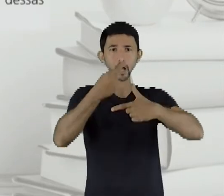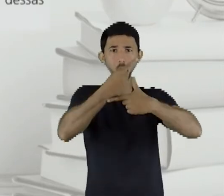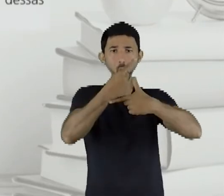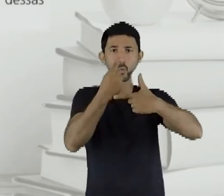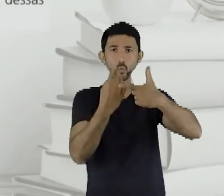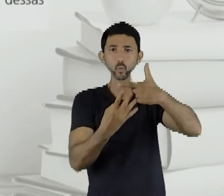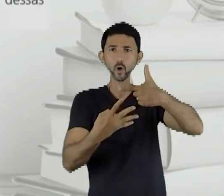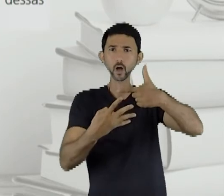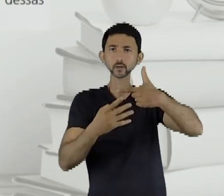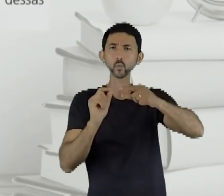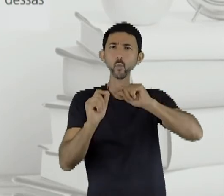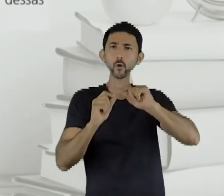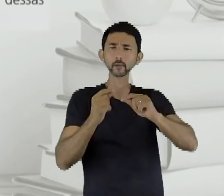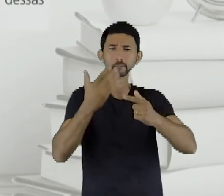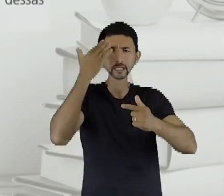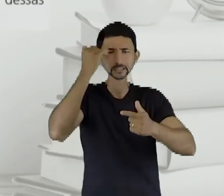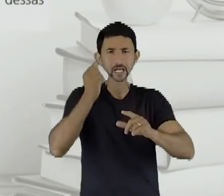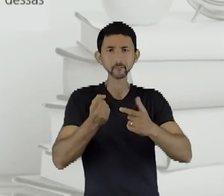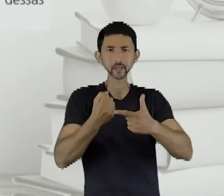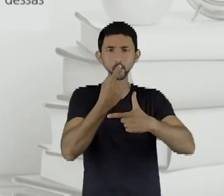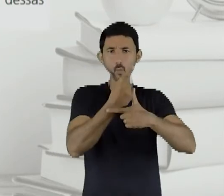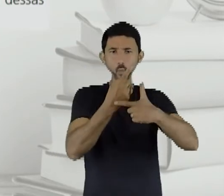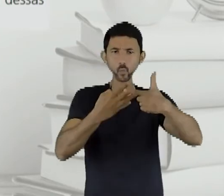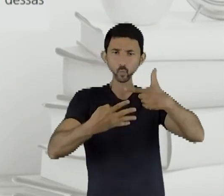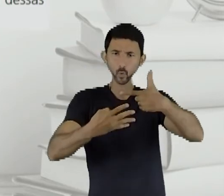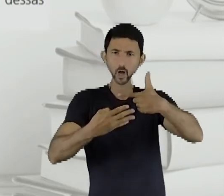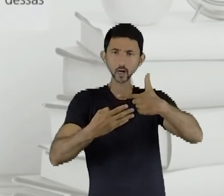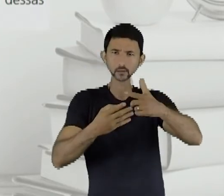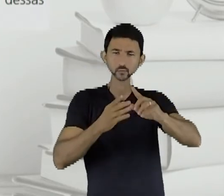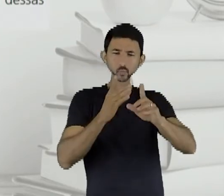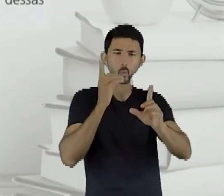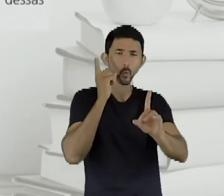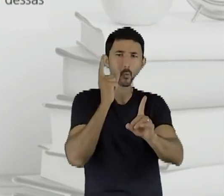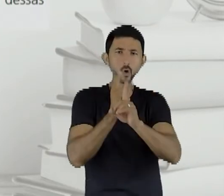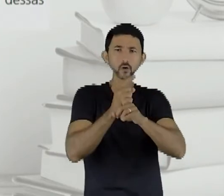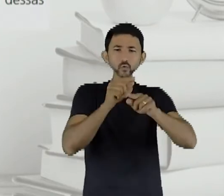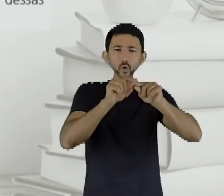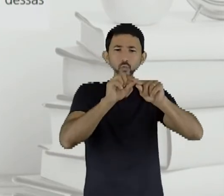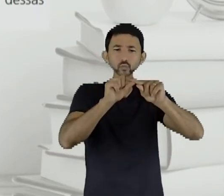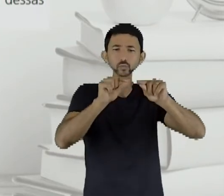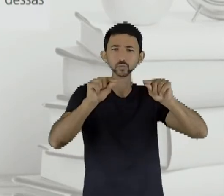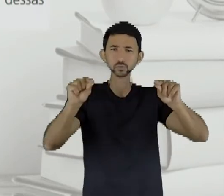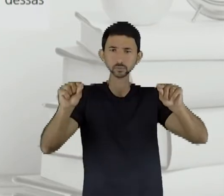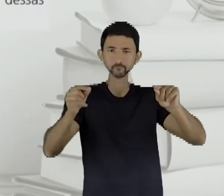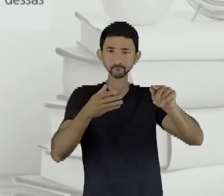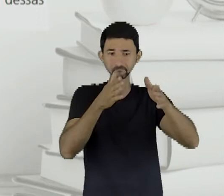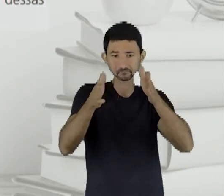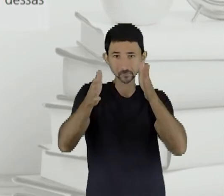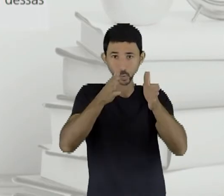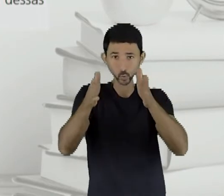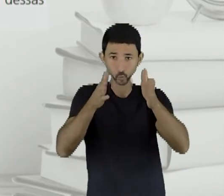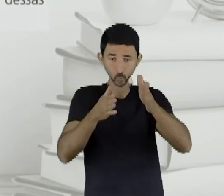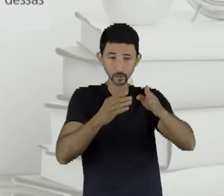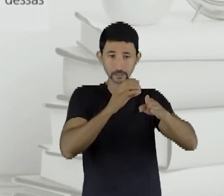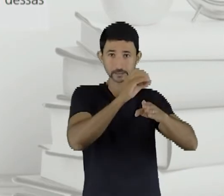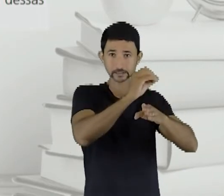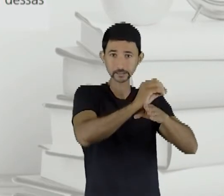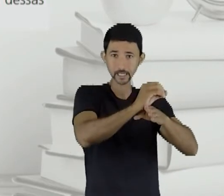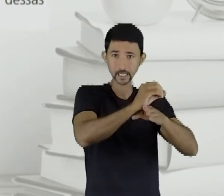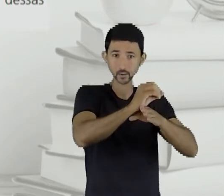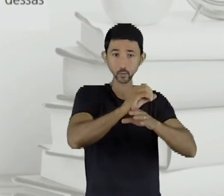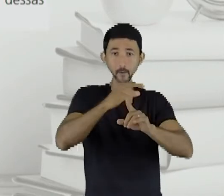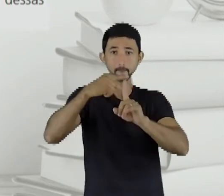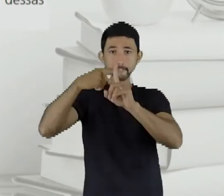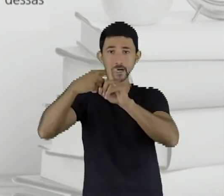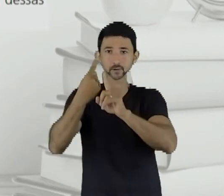representar. Sabemos que o número 1/4 está localizado entre os números inteiros 0 e mais